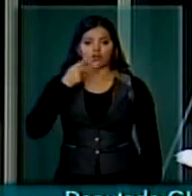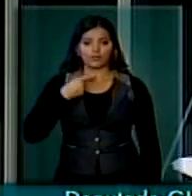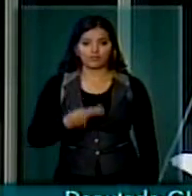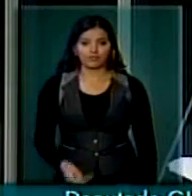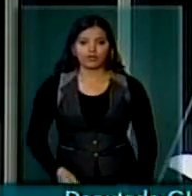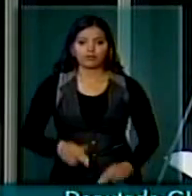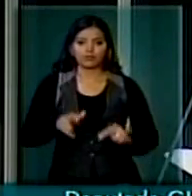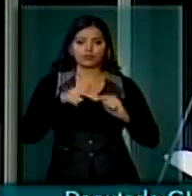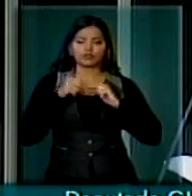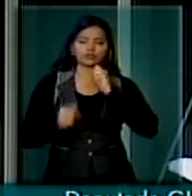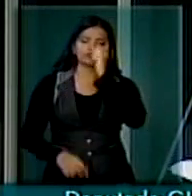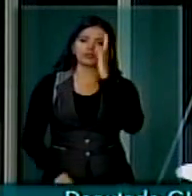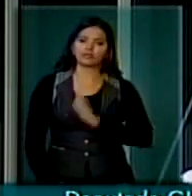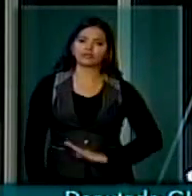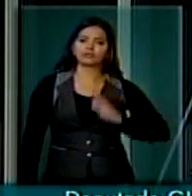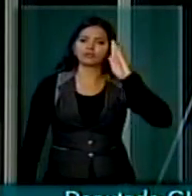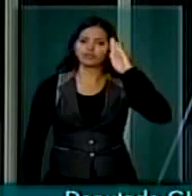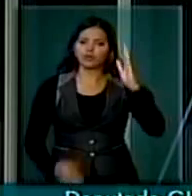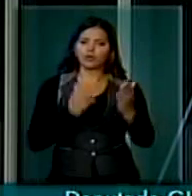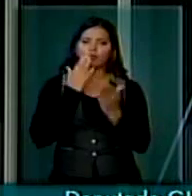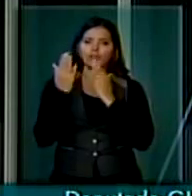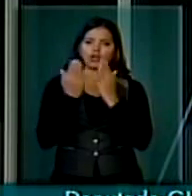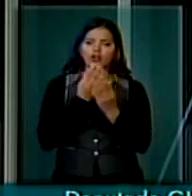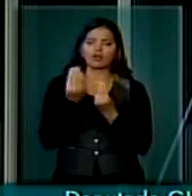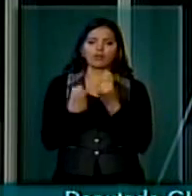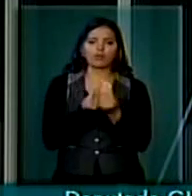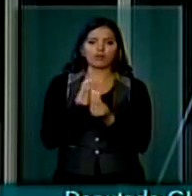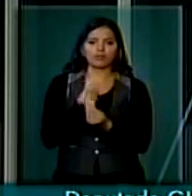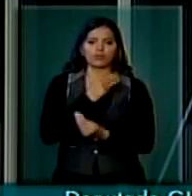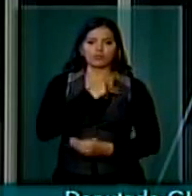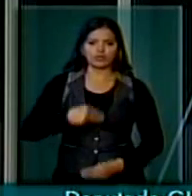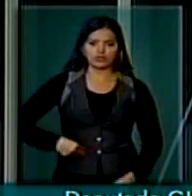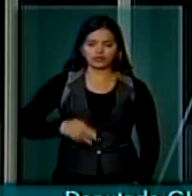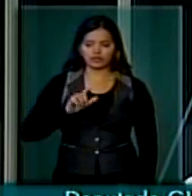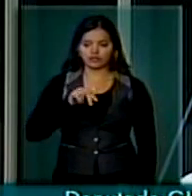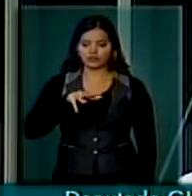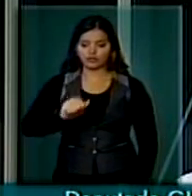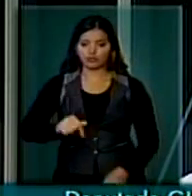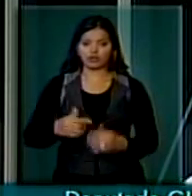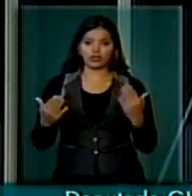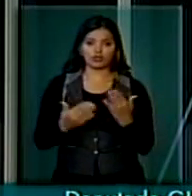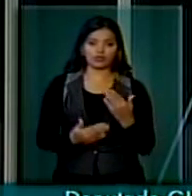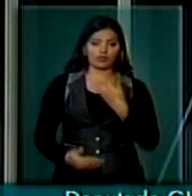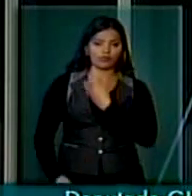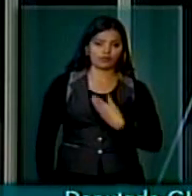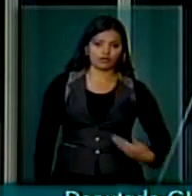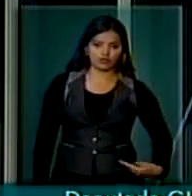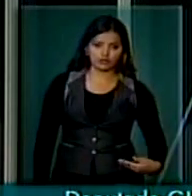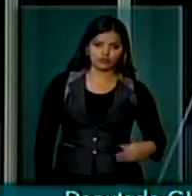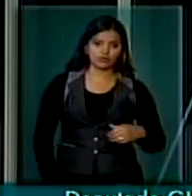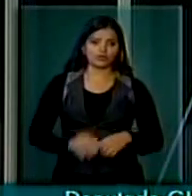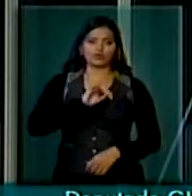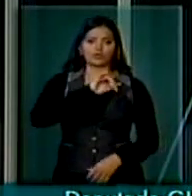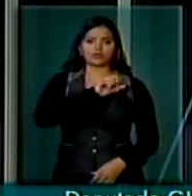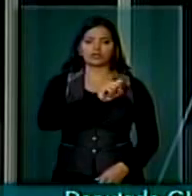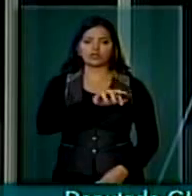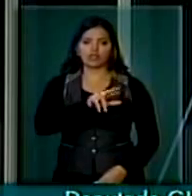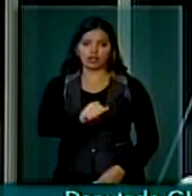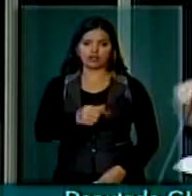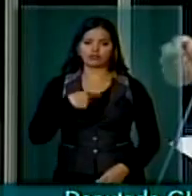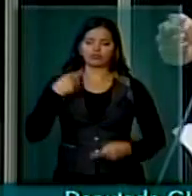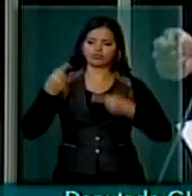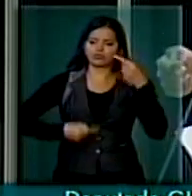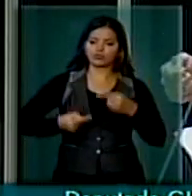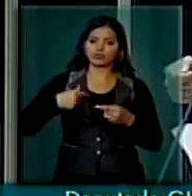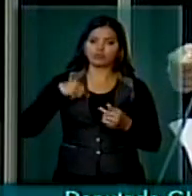é fundamental comparar os modelos de gestão da ministra Dilma e do governador José Serra, da distância do discurso com a